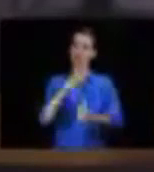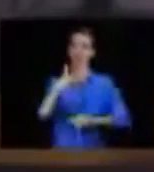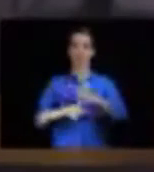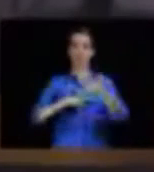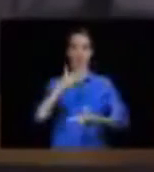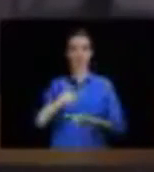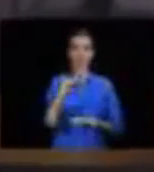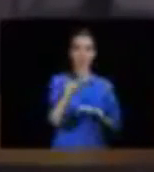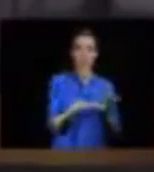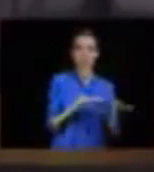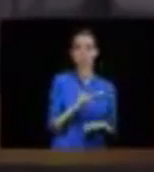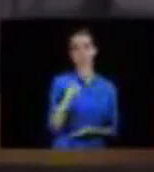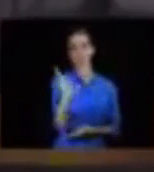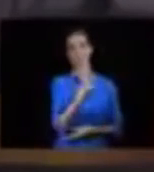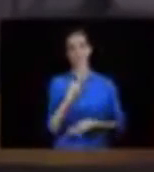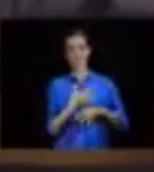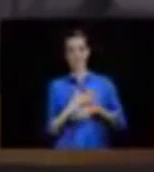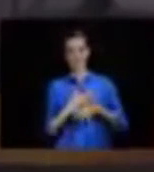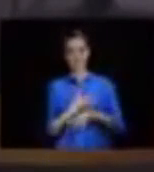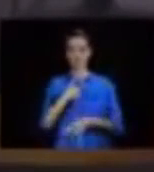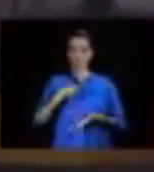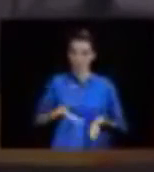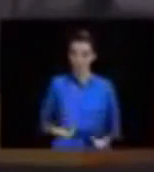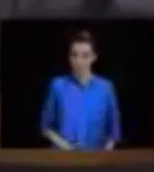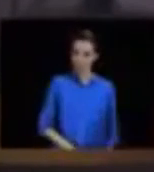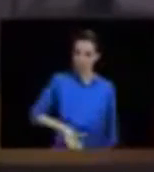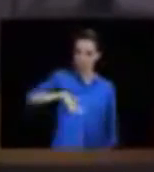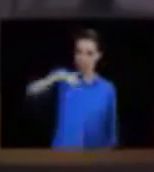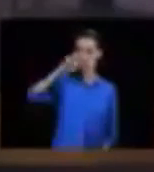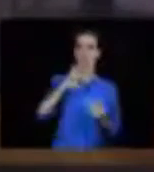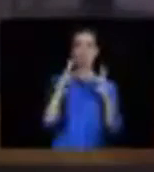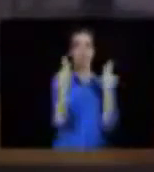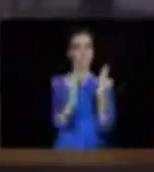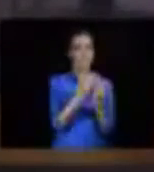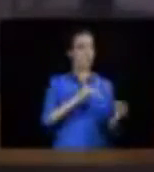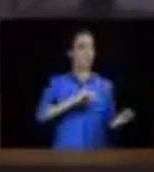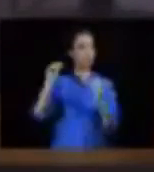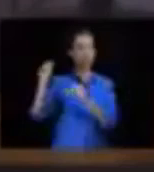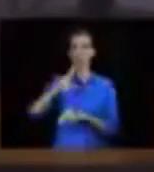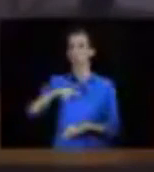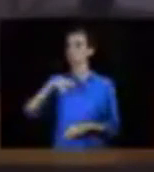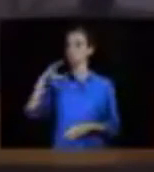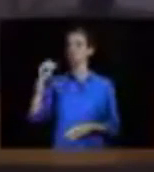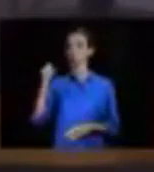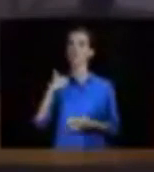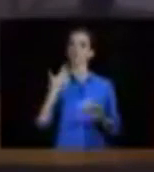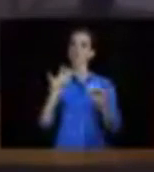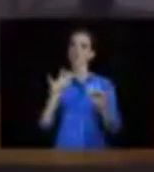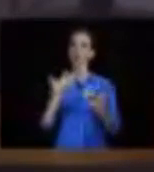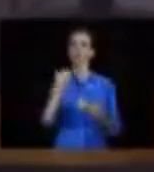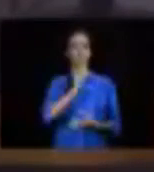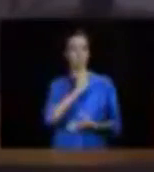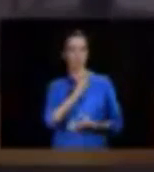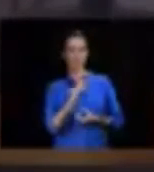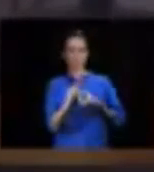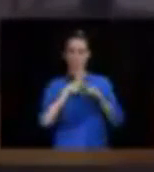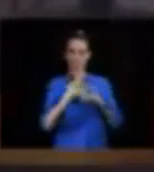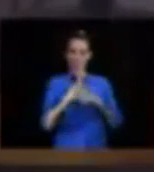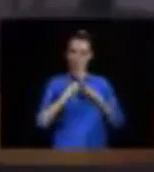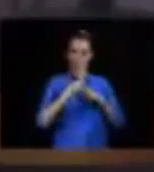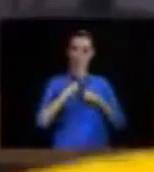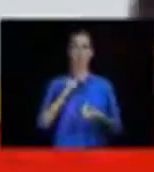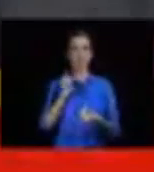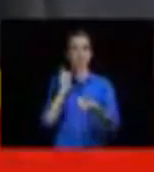juntos para cuidar da nossa cidade. Aqui nasci, criei minha família, daqui nunca saí. Eu quero retribuir tudo